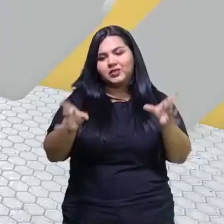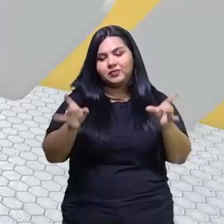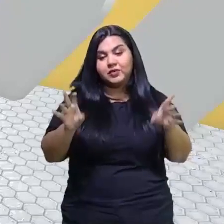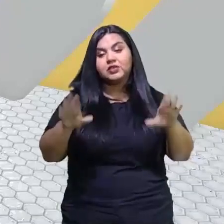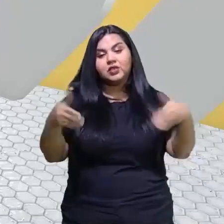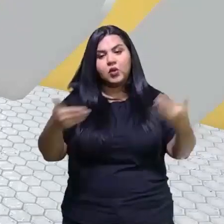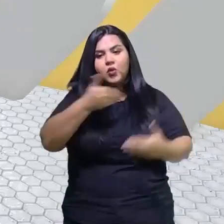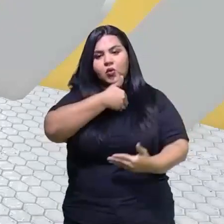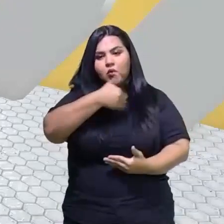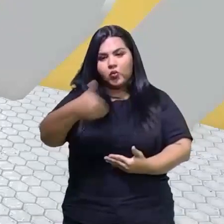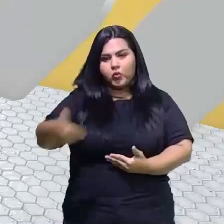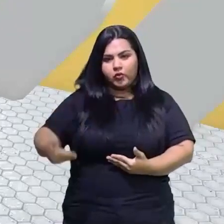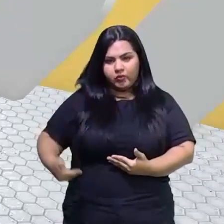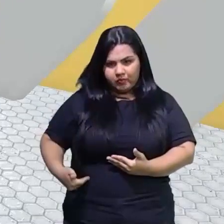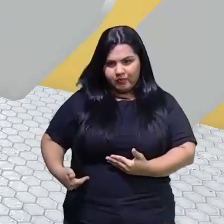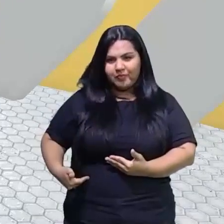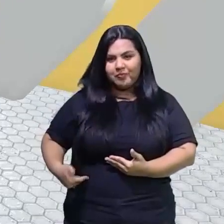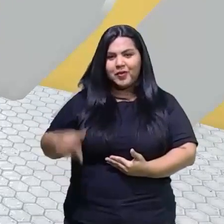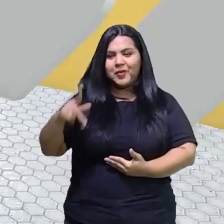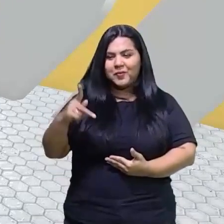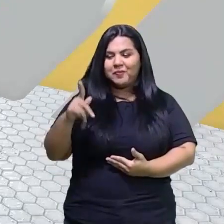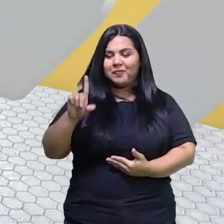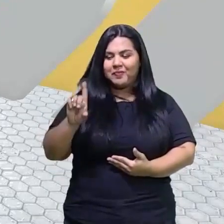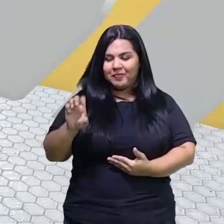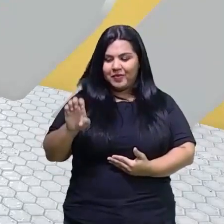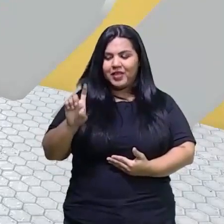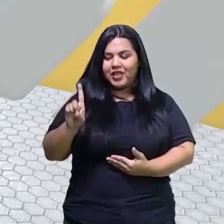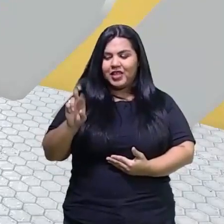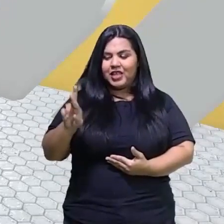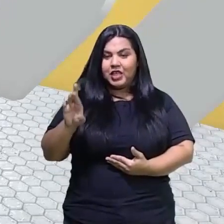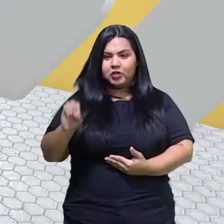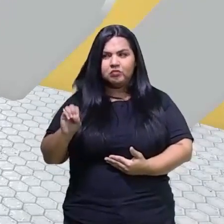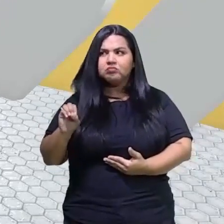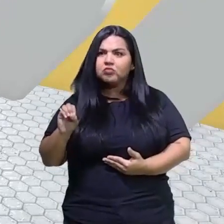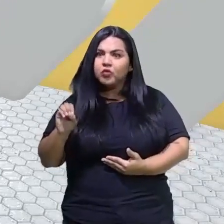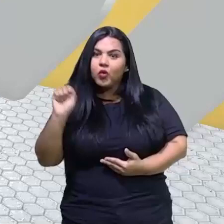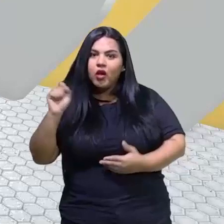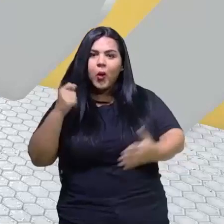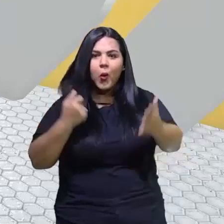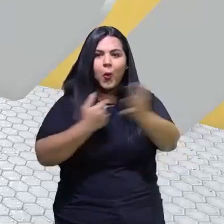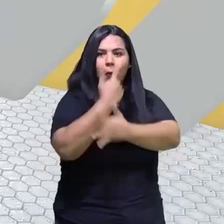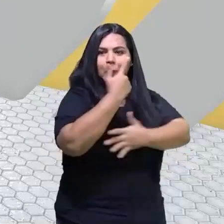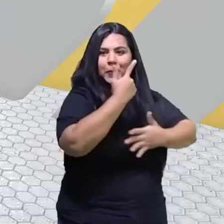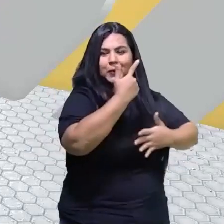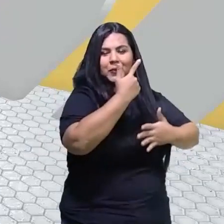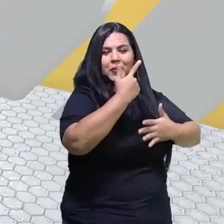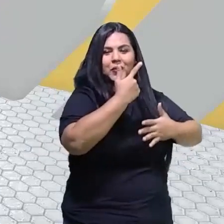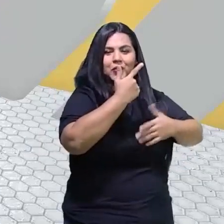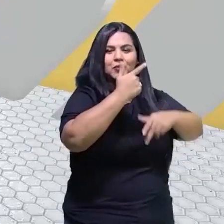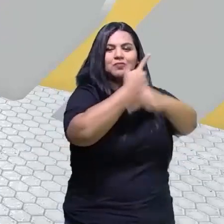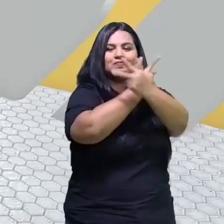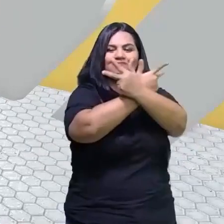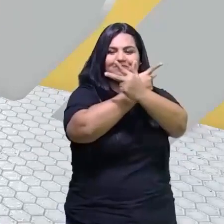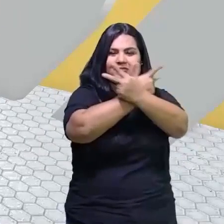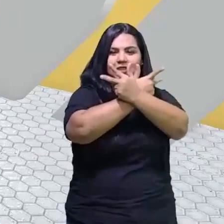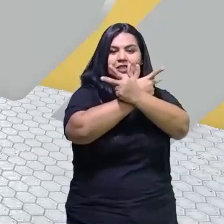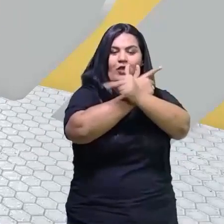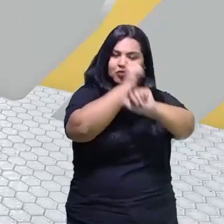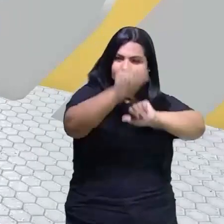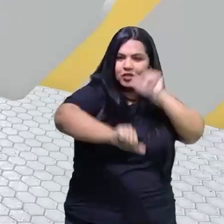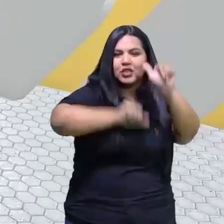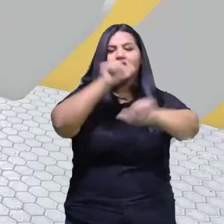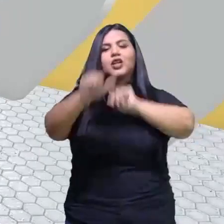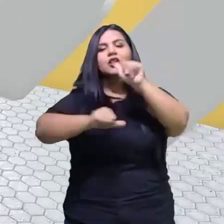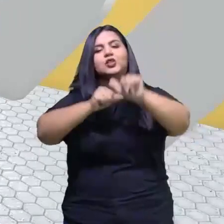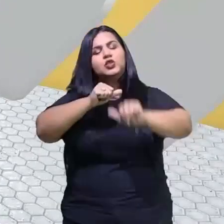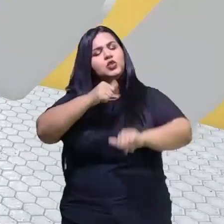governador, grande Pedro Bacelar, foi lá e comprou o imóvel. Aí esse imóvel passou a ser